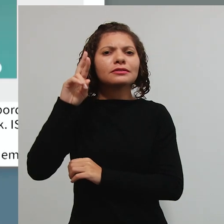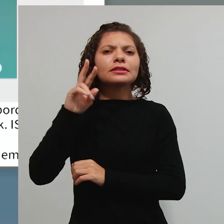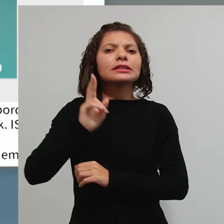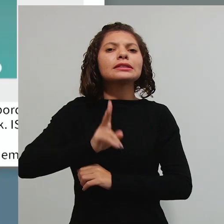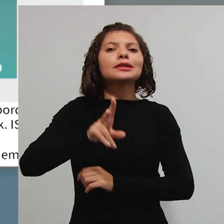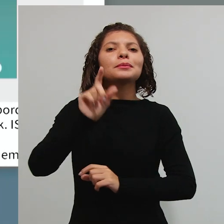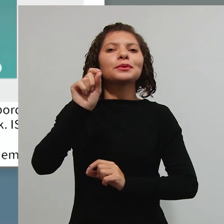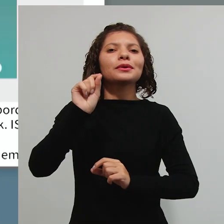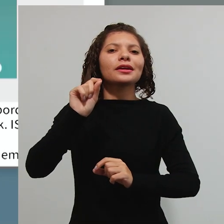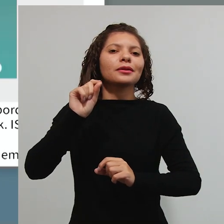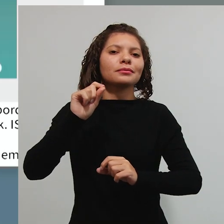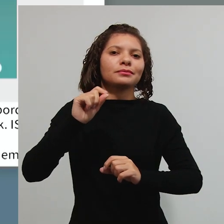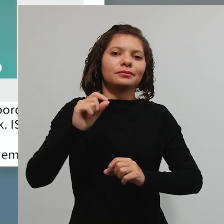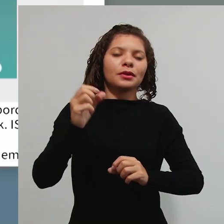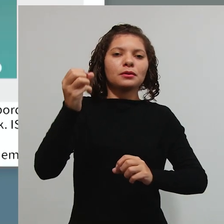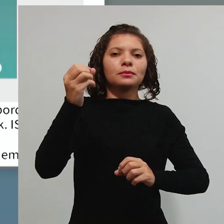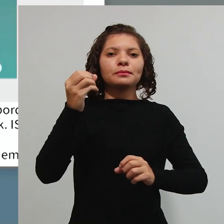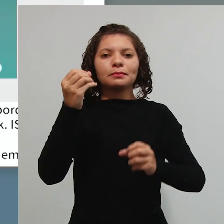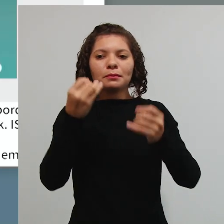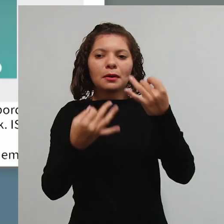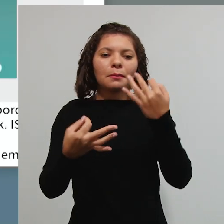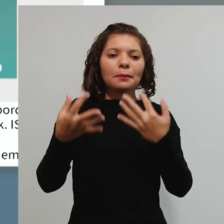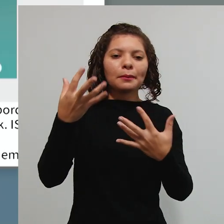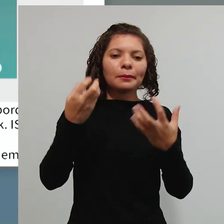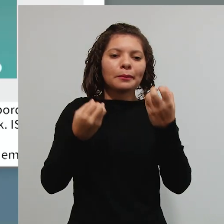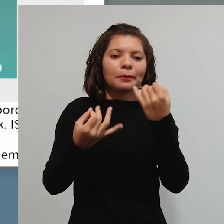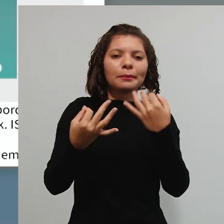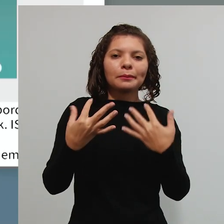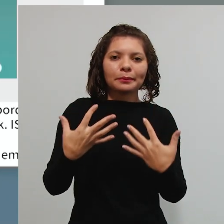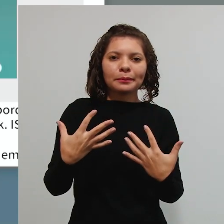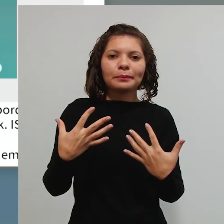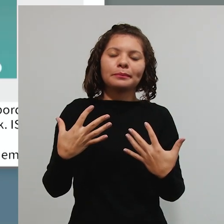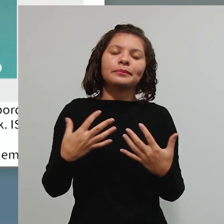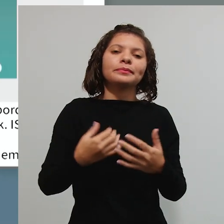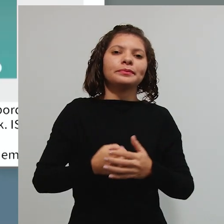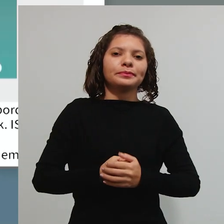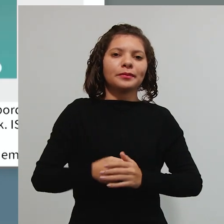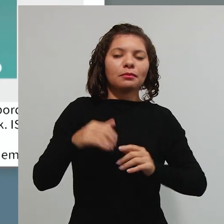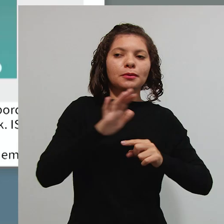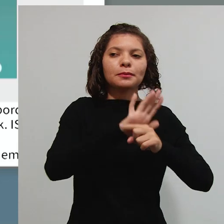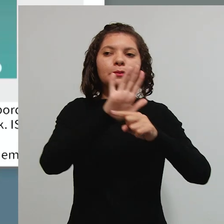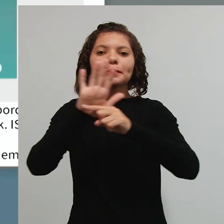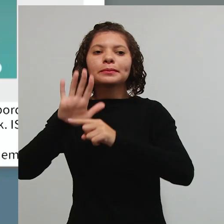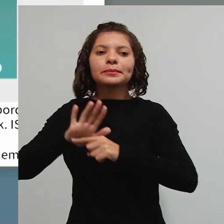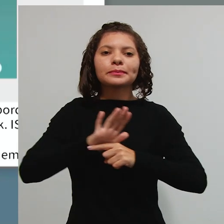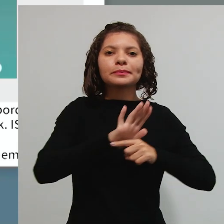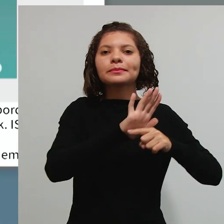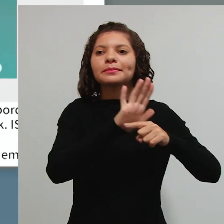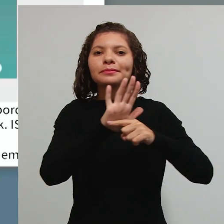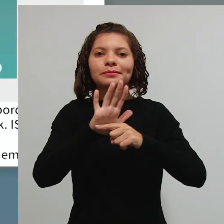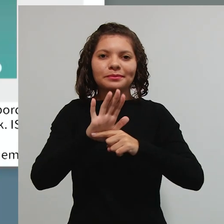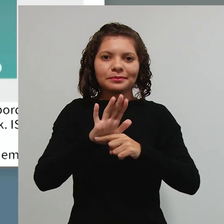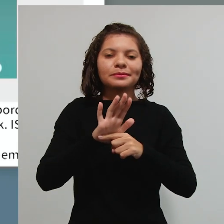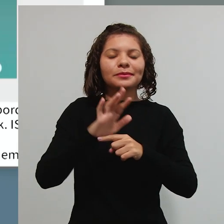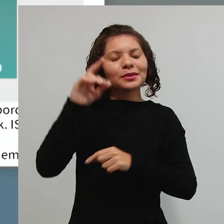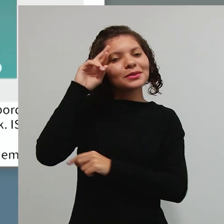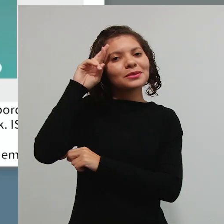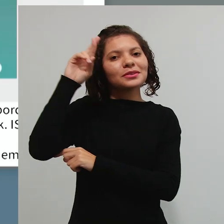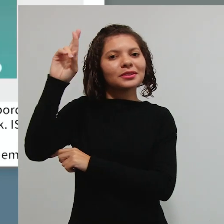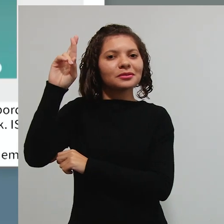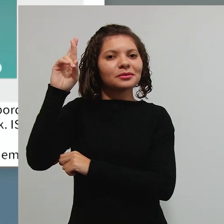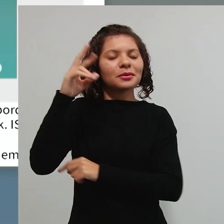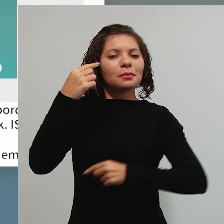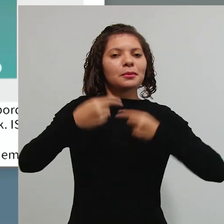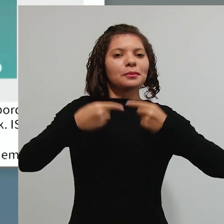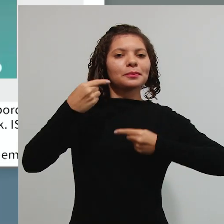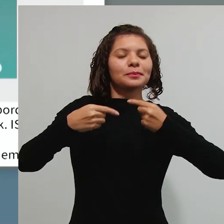conduzir o debate. E, ao mesmo tempo, vai procurar manter a discussão focada, né, para ela não sair e